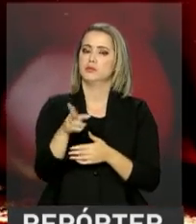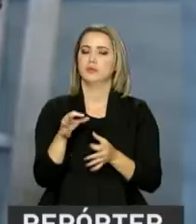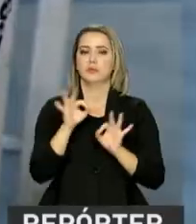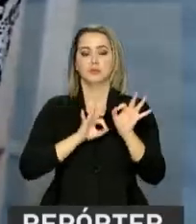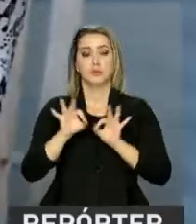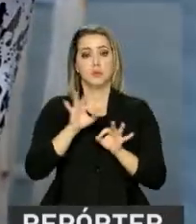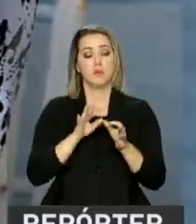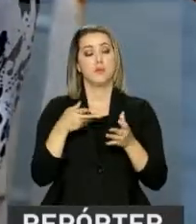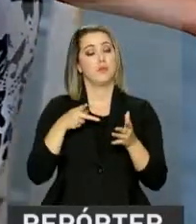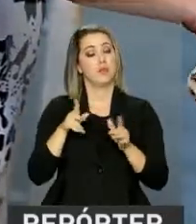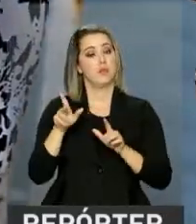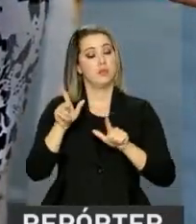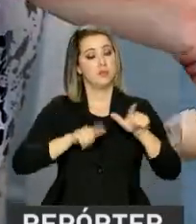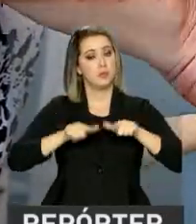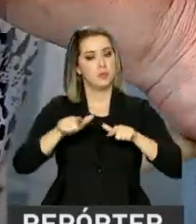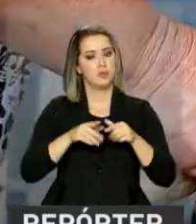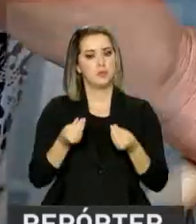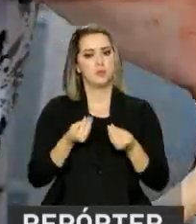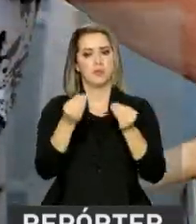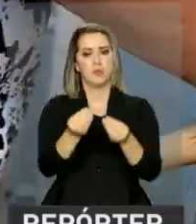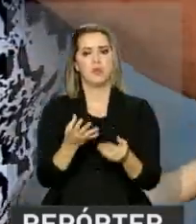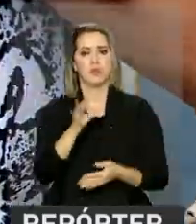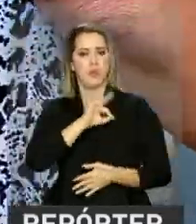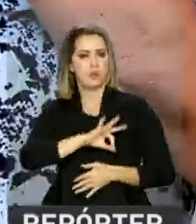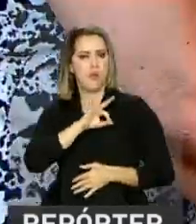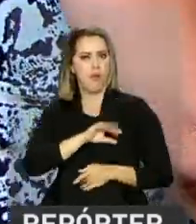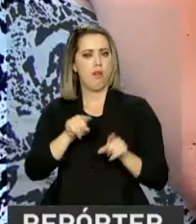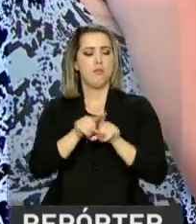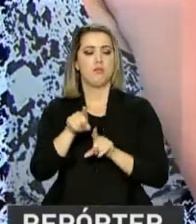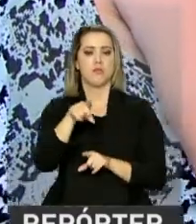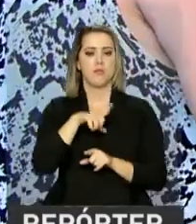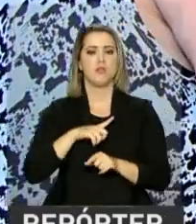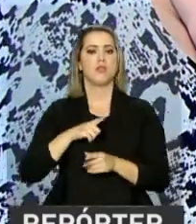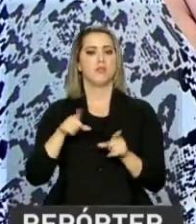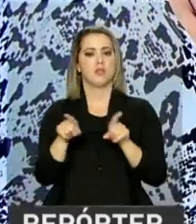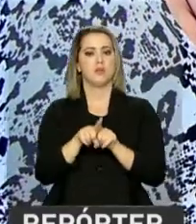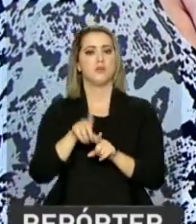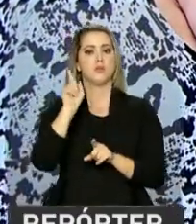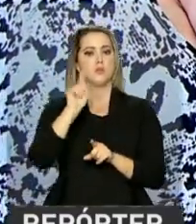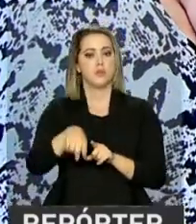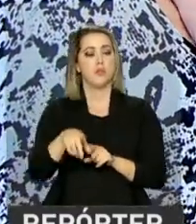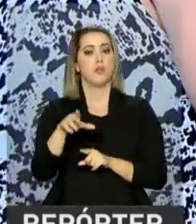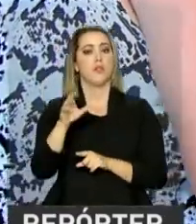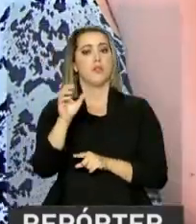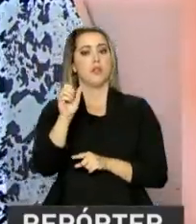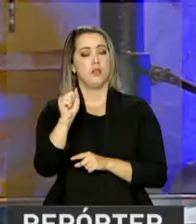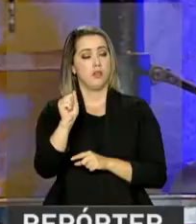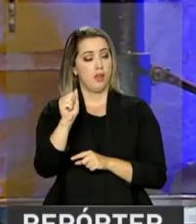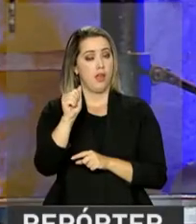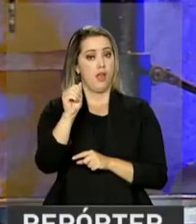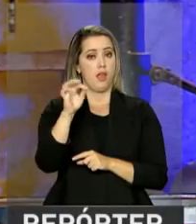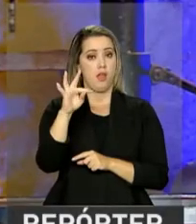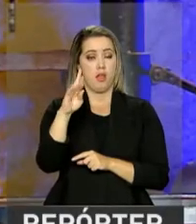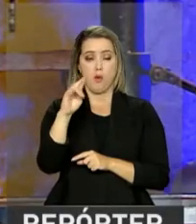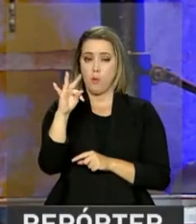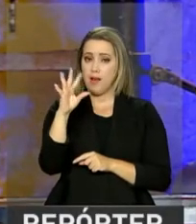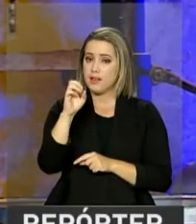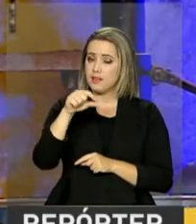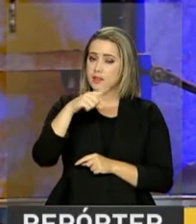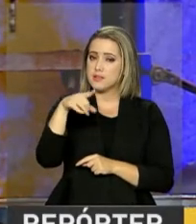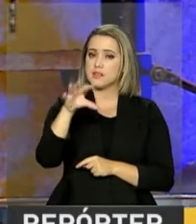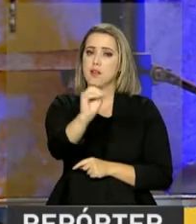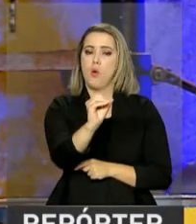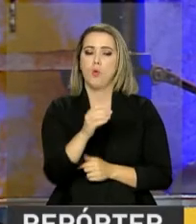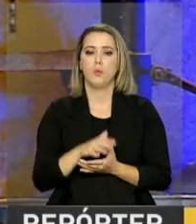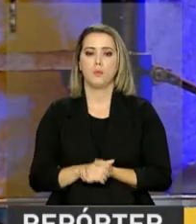ofício. Mas para além da garantia de uma fonte de renda, Irã se considera um artesão de sonhos. Eu sou uma pessoa que eu